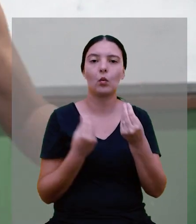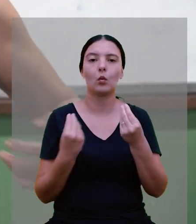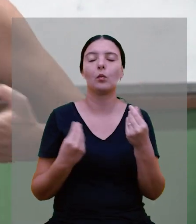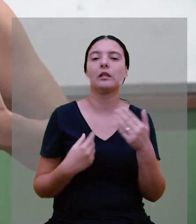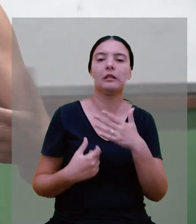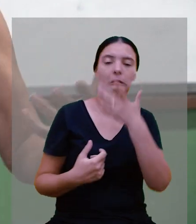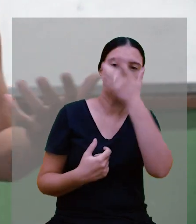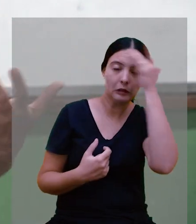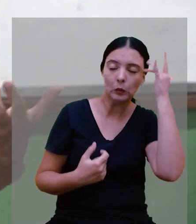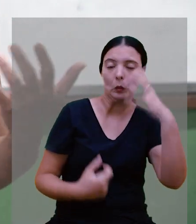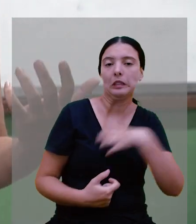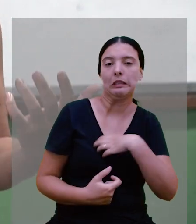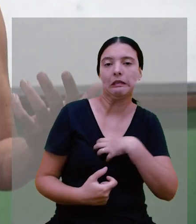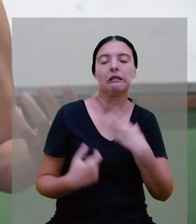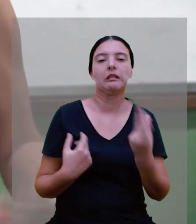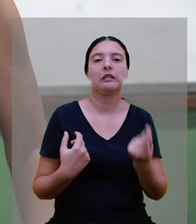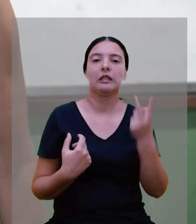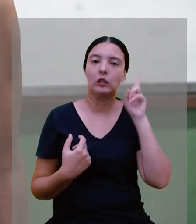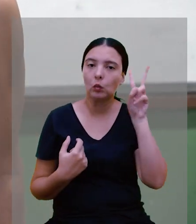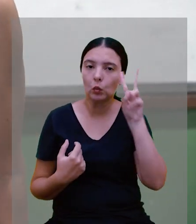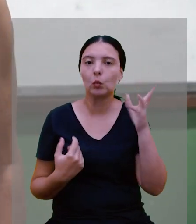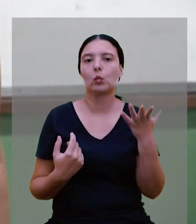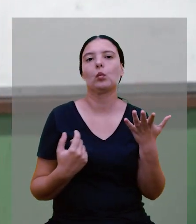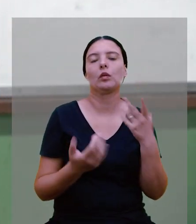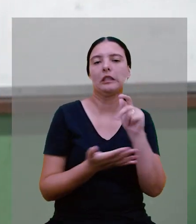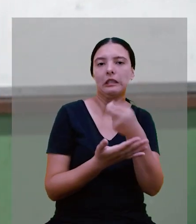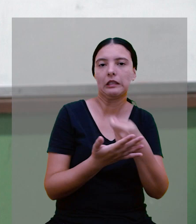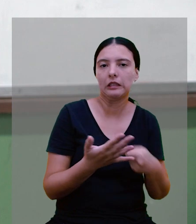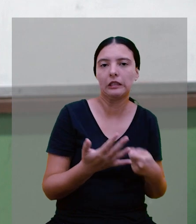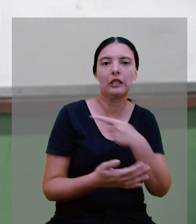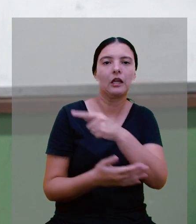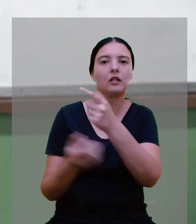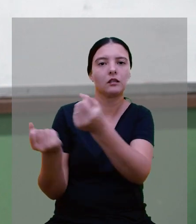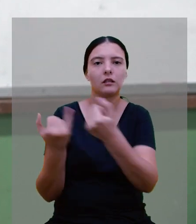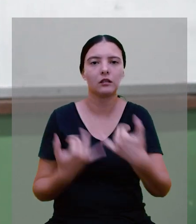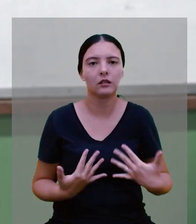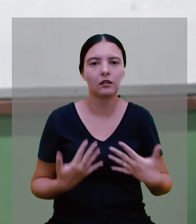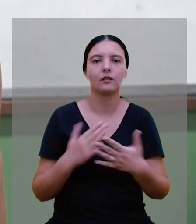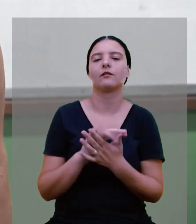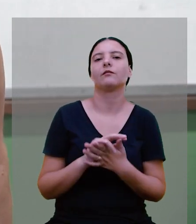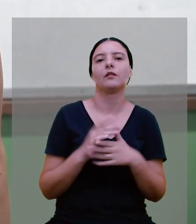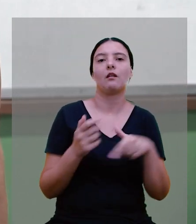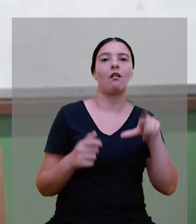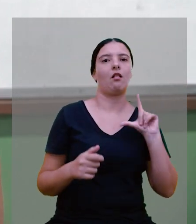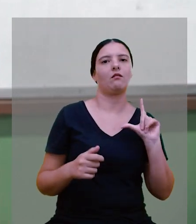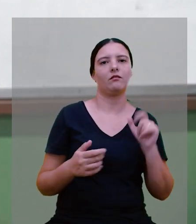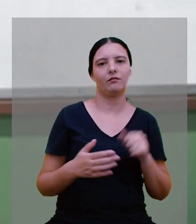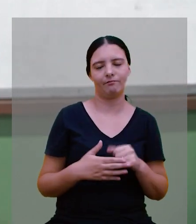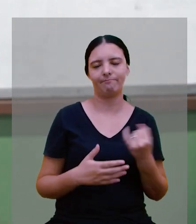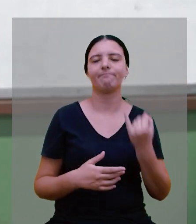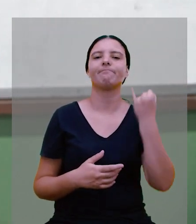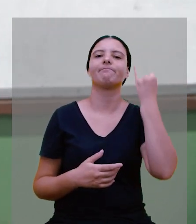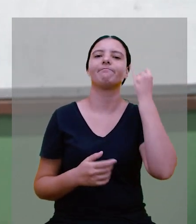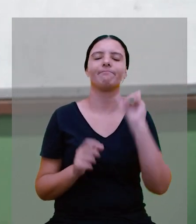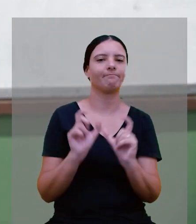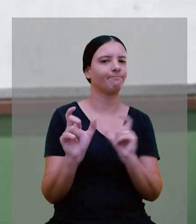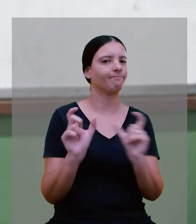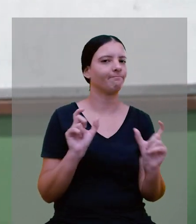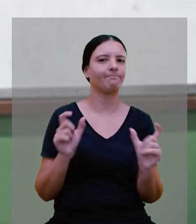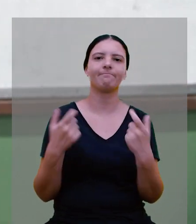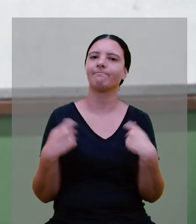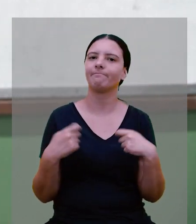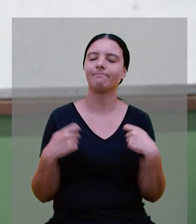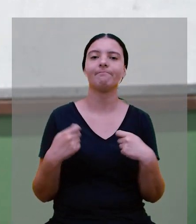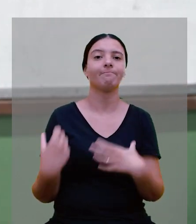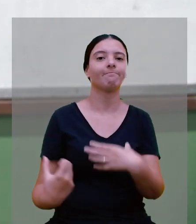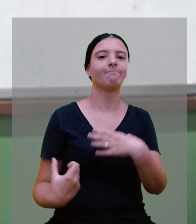Eu tive que ler muito sobre a história escrita por eles. Porque isso é muito importante. A palavra tem que trazer